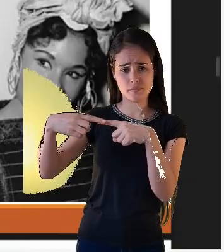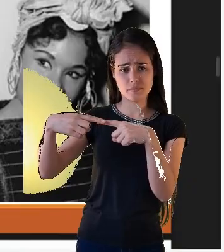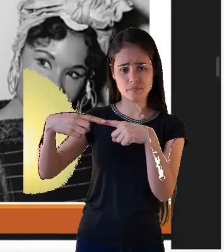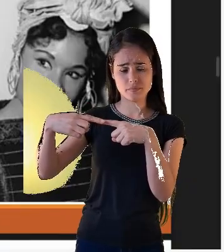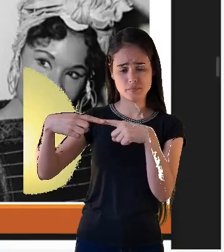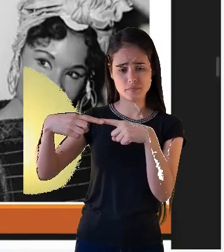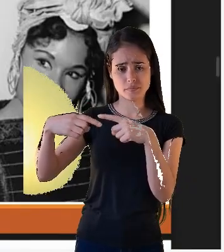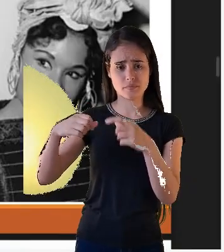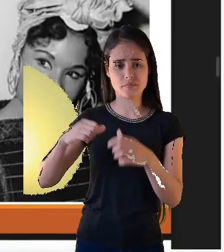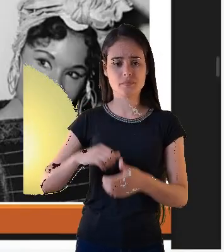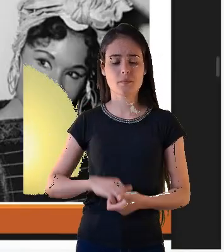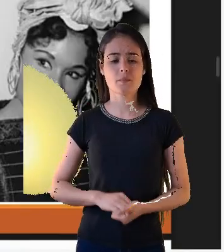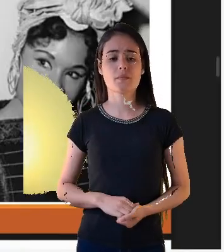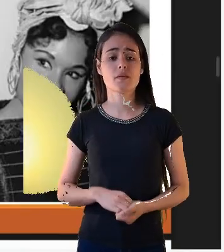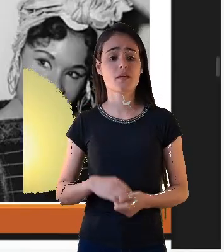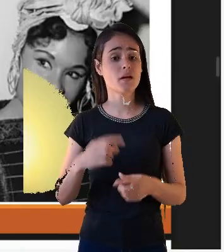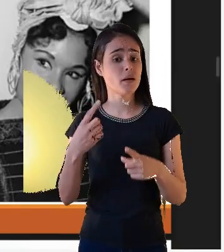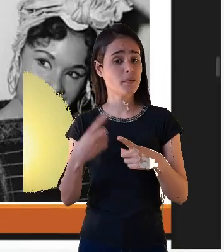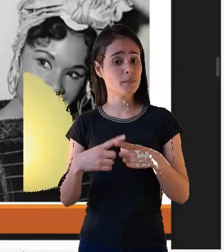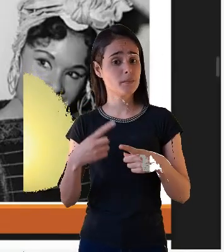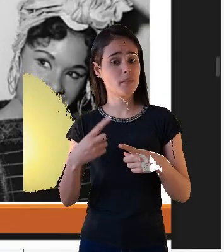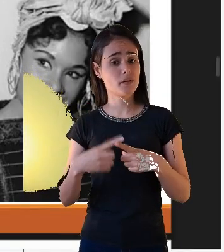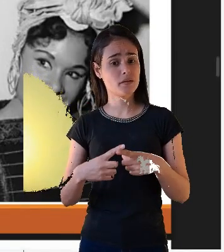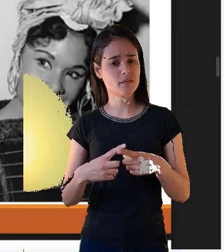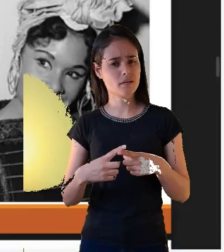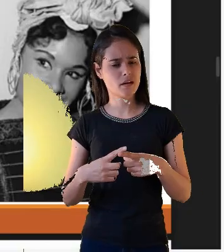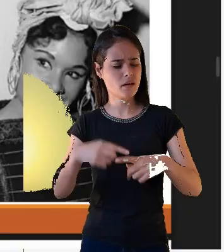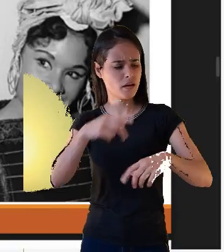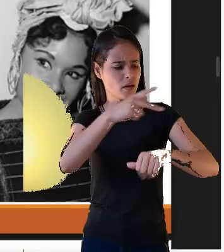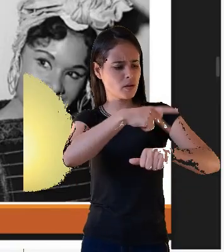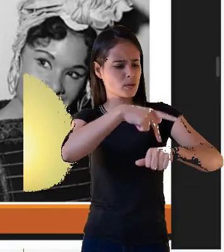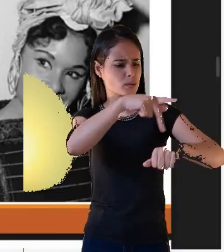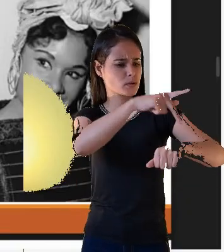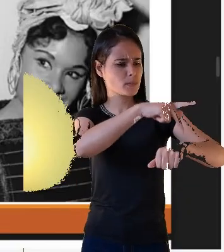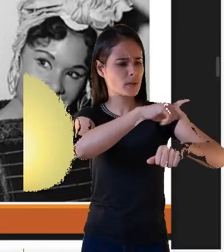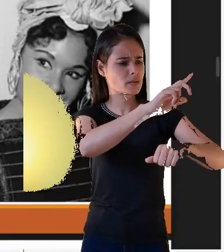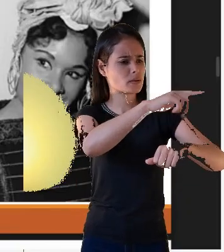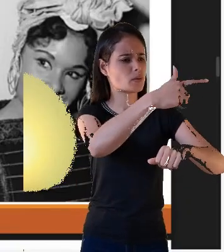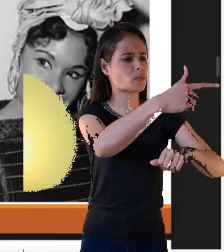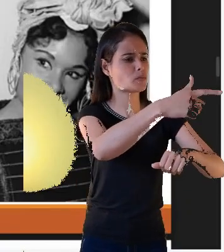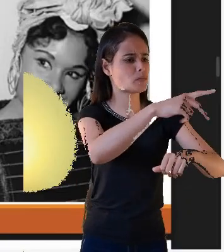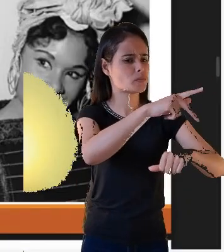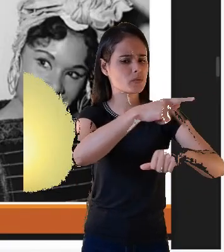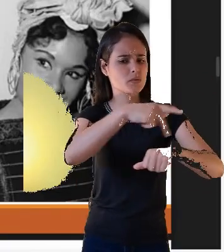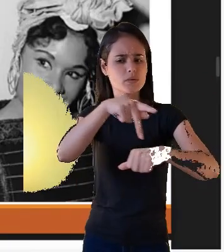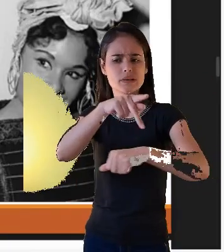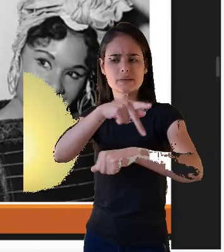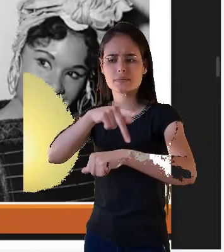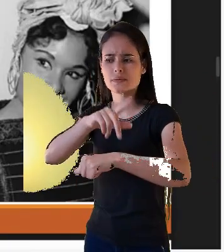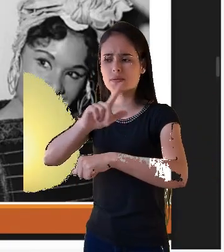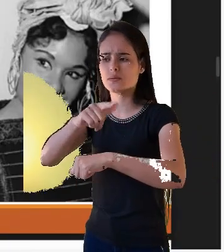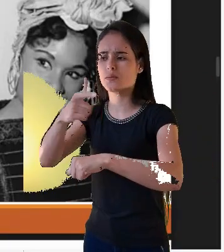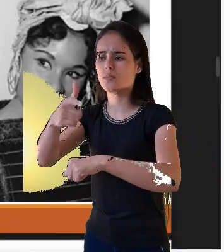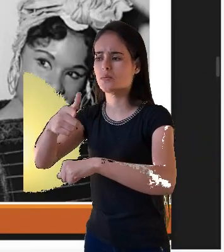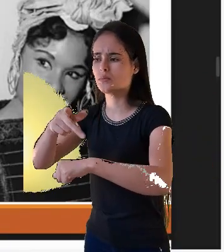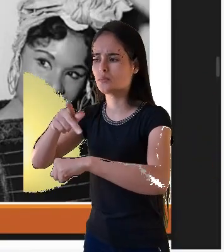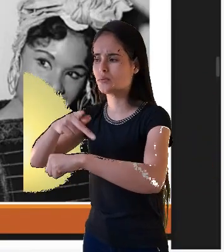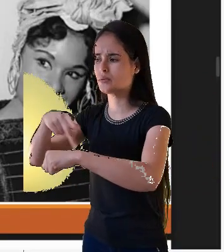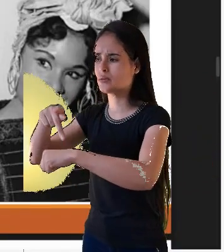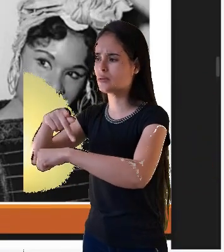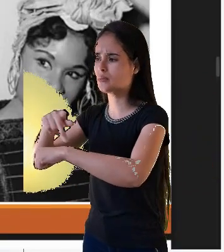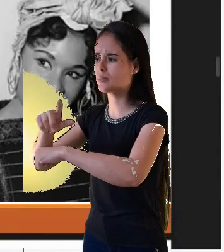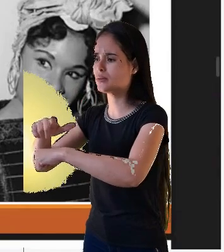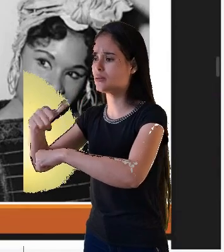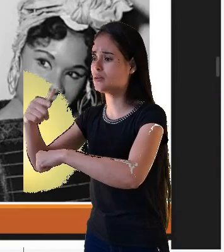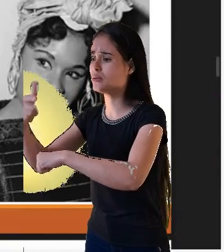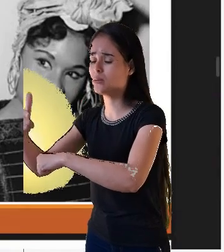mundo, essa ideia de que o Brasil era um país que não existia racismo. Porque tanto nos Estados